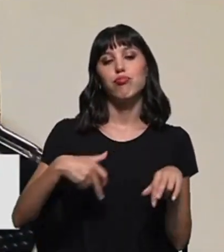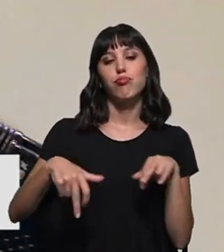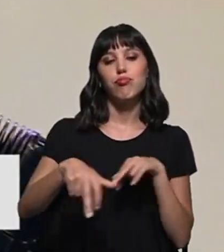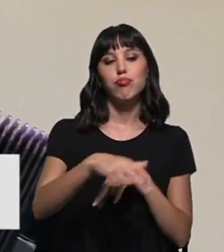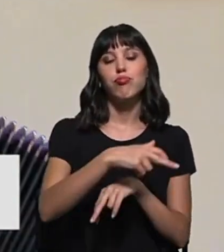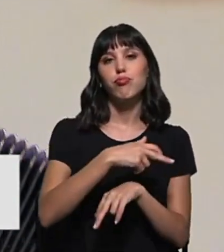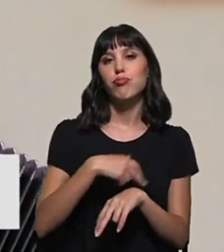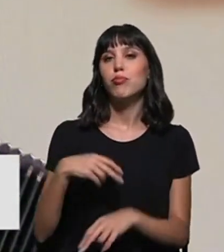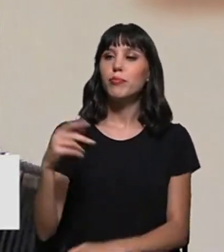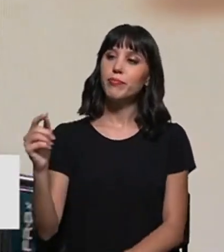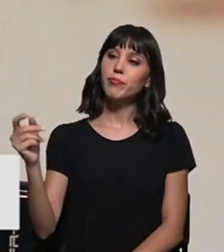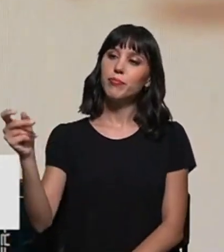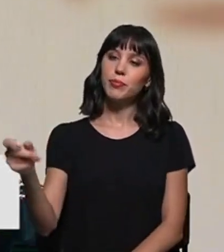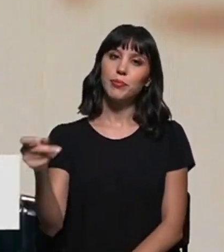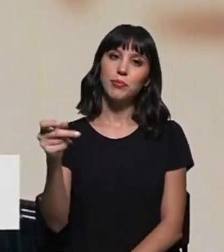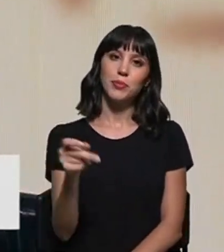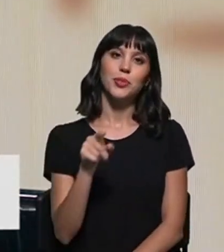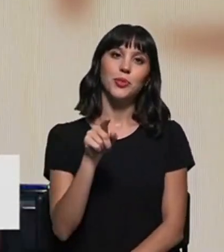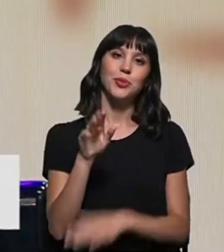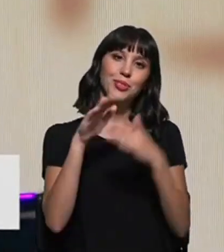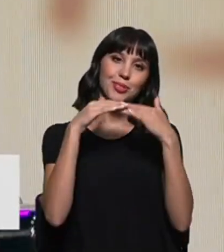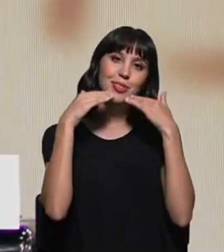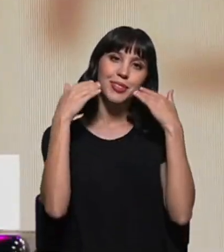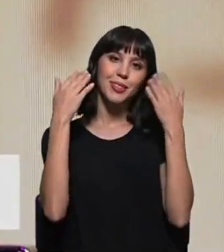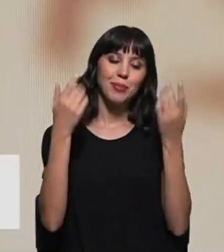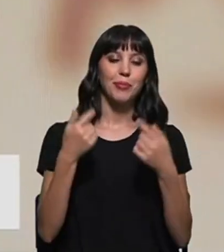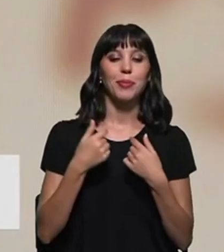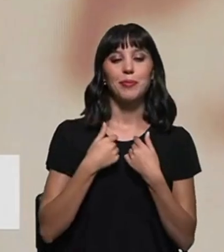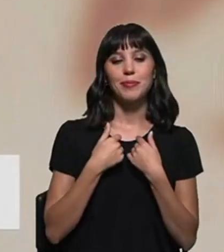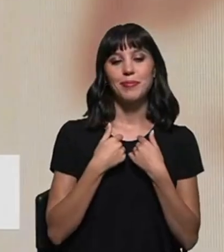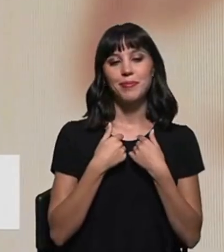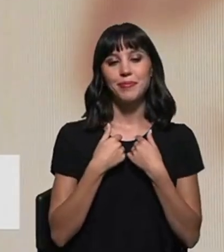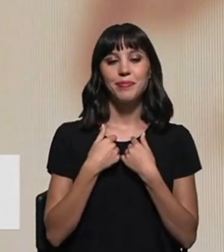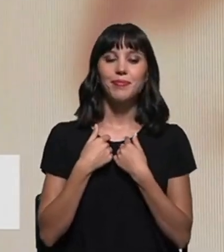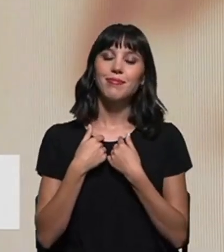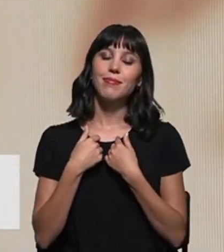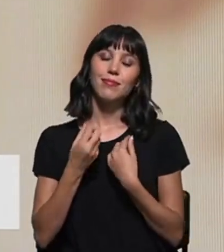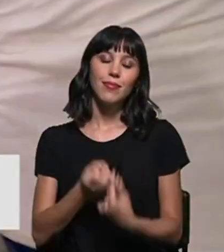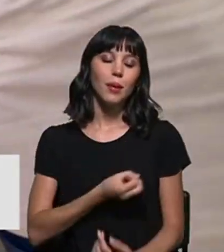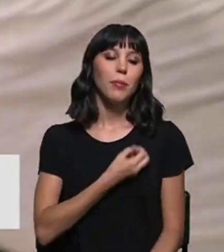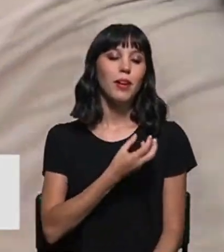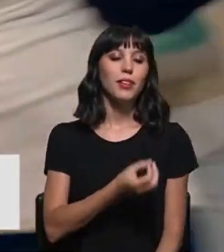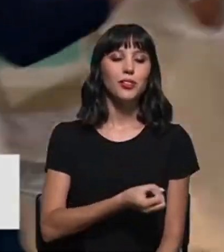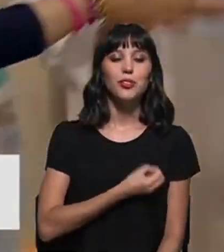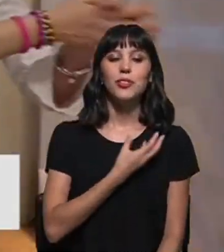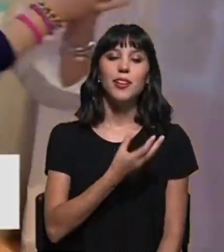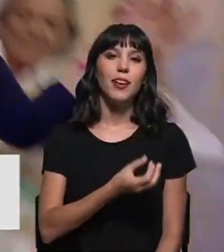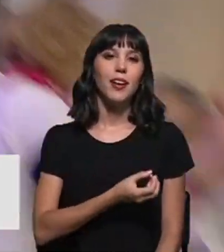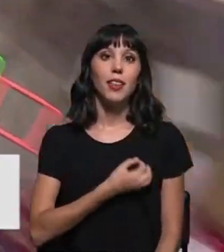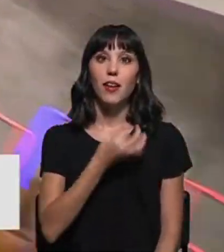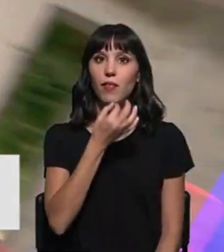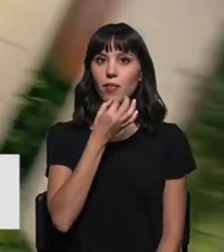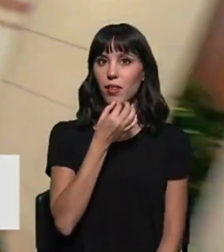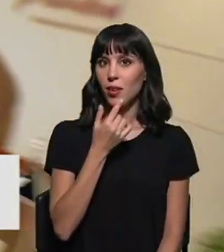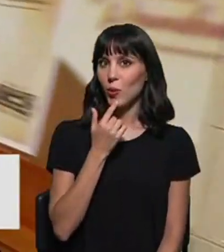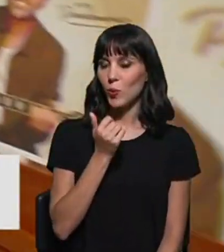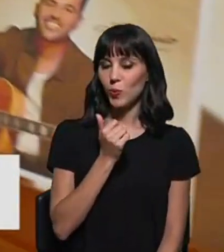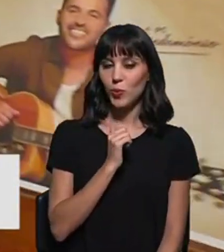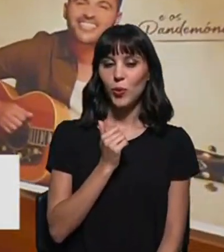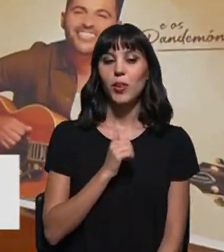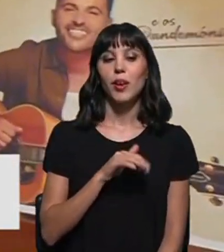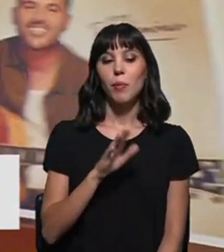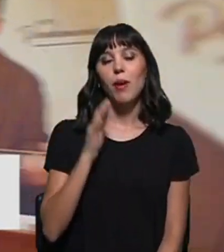quando passavas a sorrir para mim. Muito apaixonado, falar não podia, mas